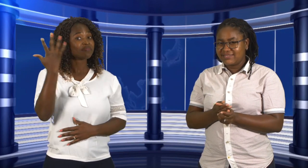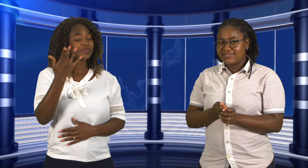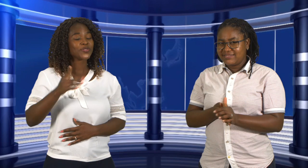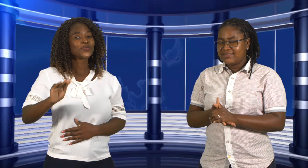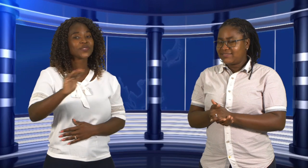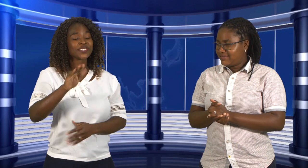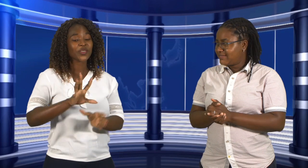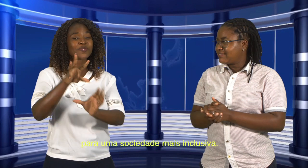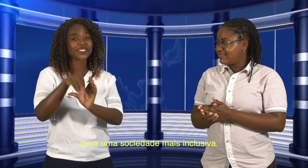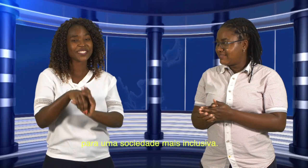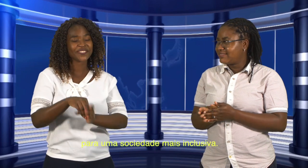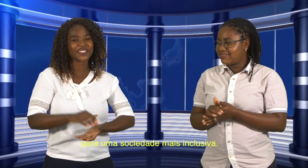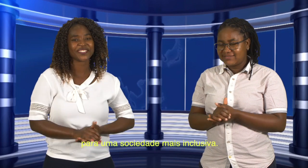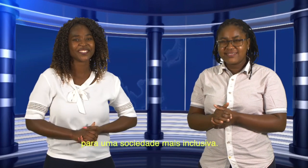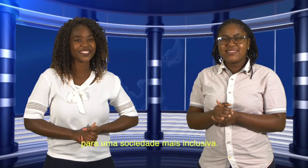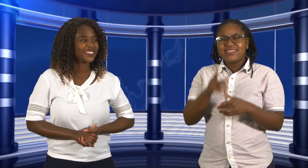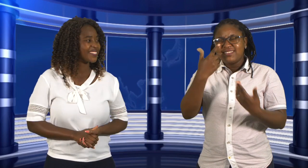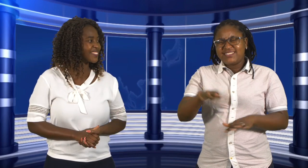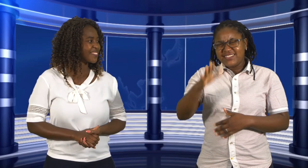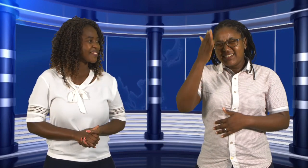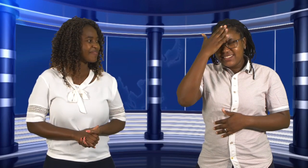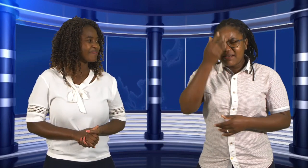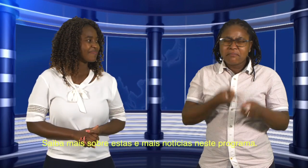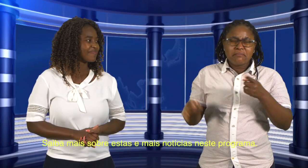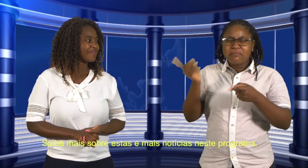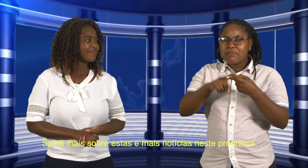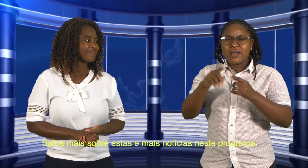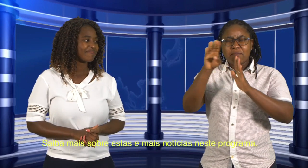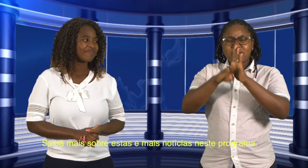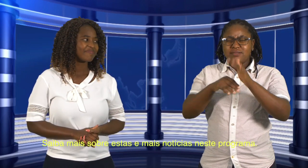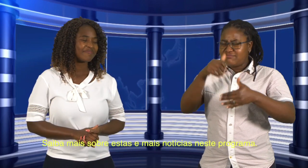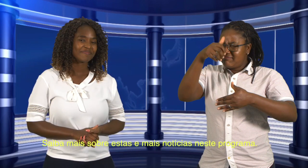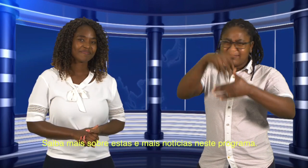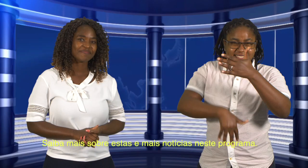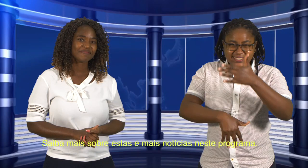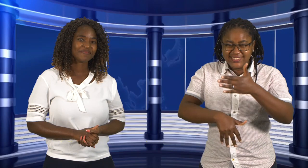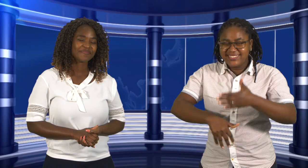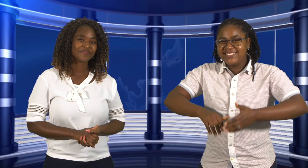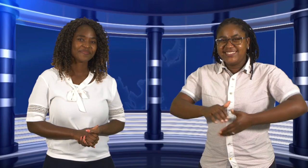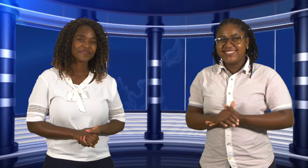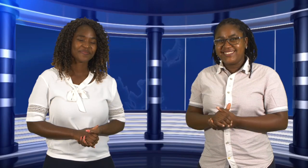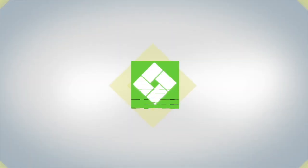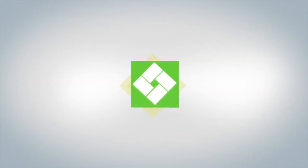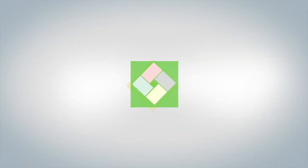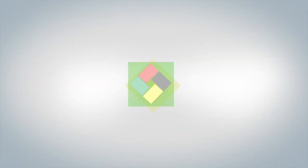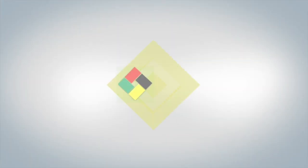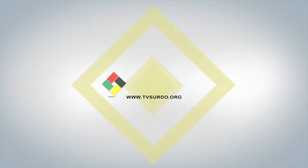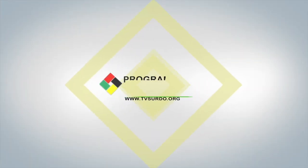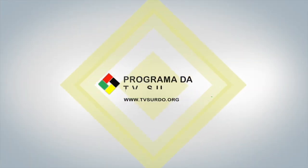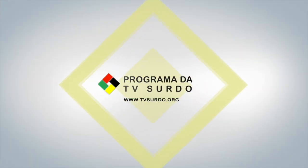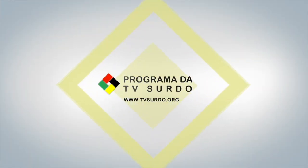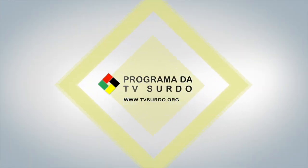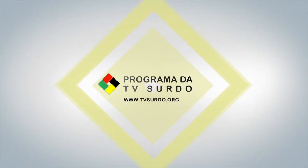albinismo para uma sociedade mais inclusiva. Saiba mais sobre estas e mais notícias neste programa.